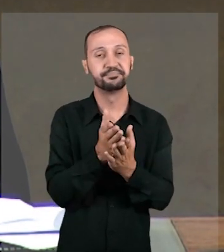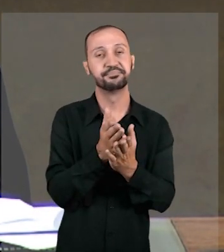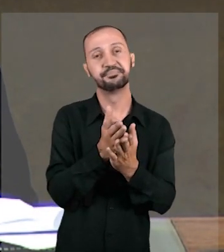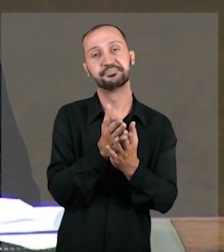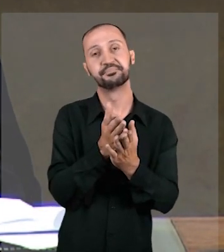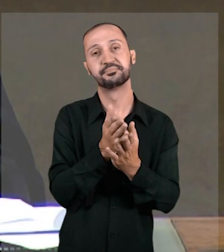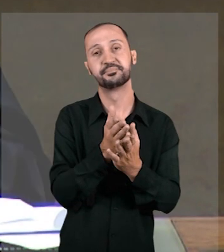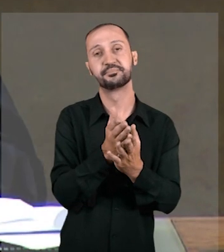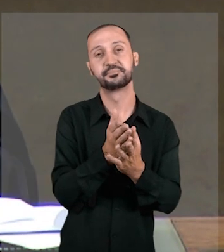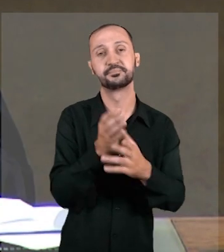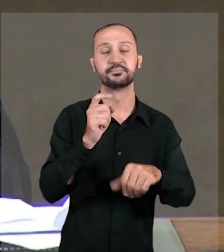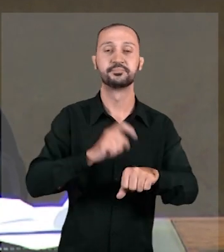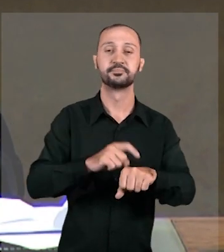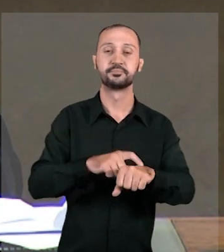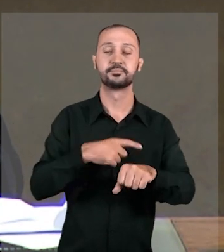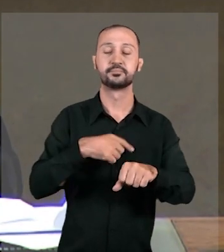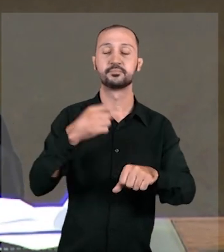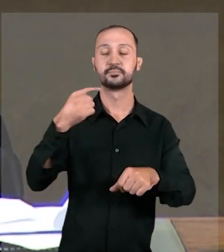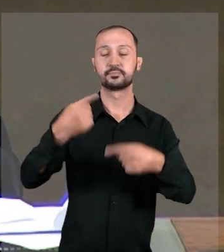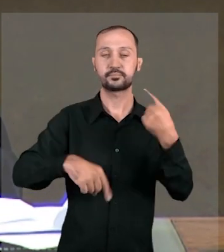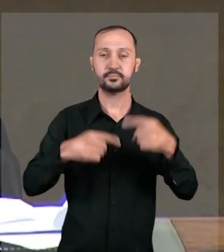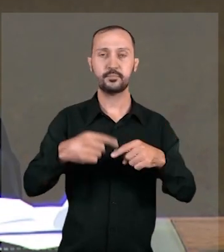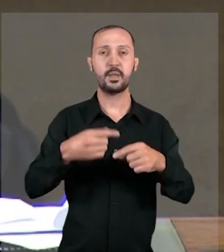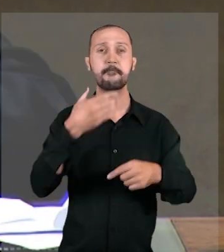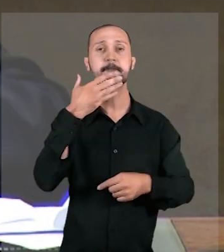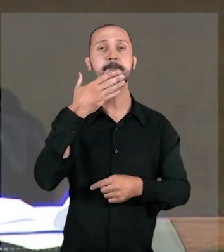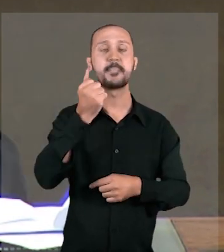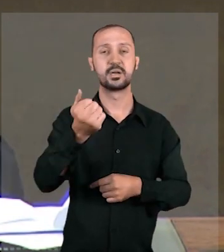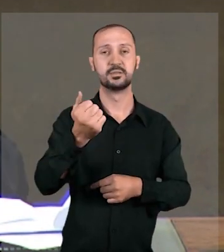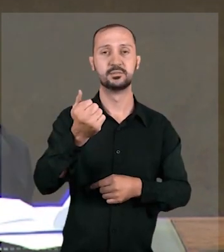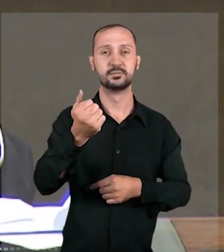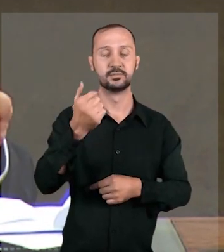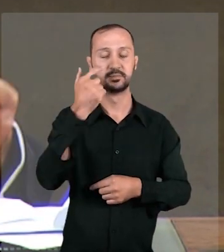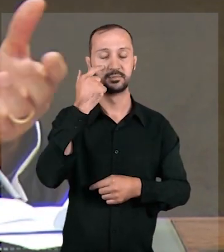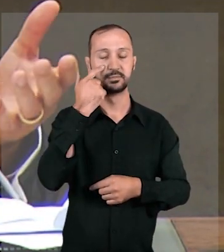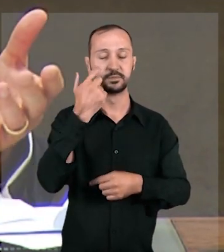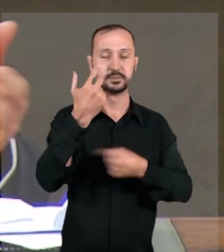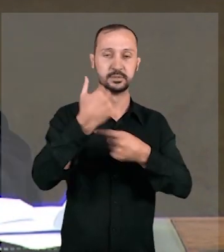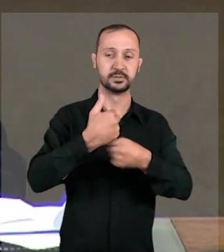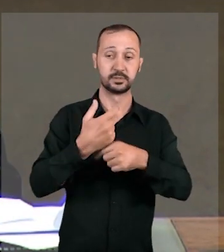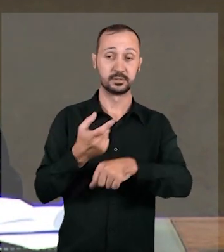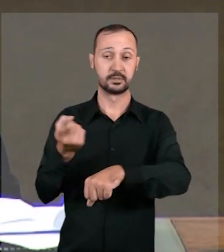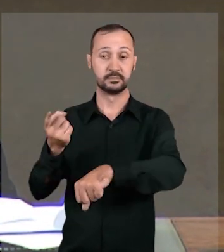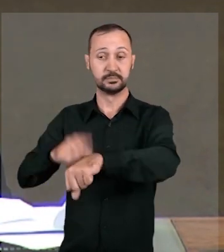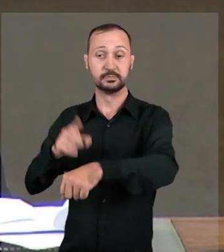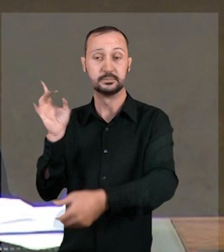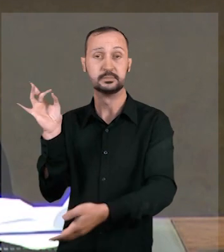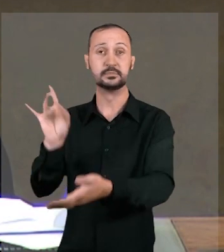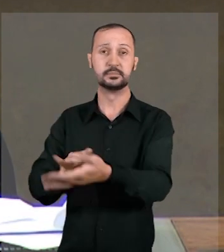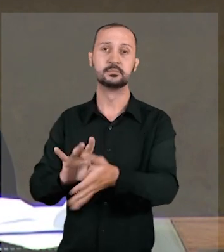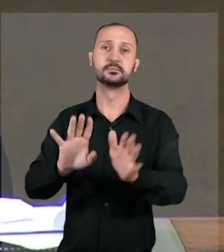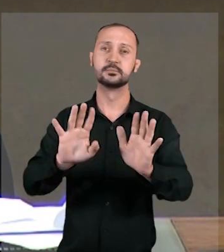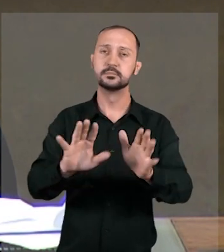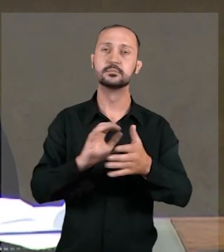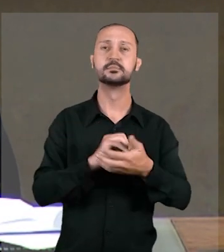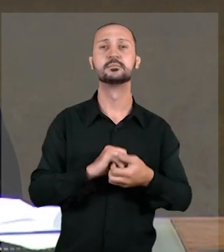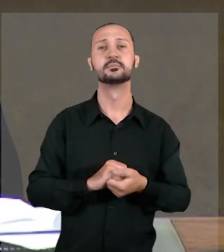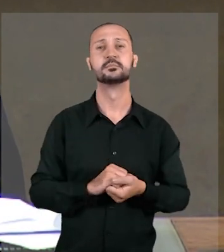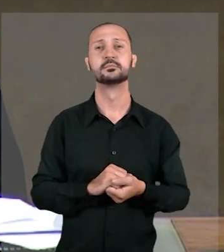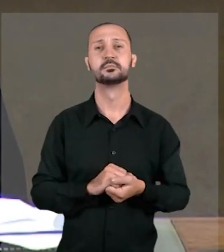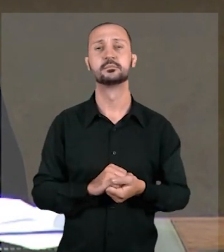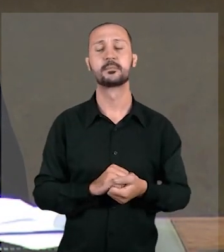embora, quando a gente comente o videotape, seja mais fácil do que quando a gente esteja vivendo a situação do momento. Mas foi uma